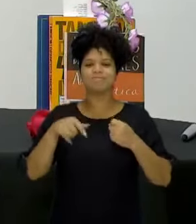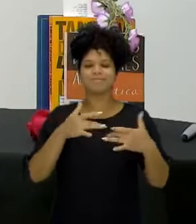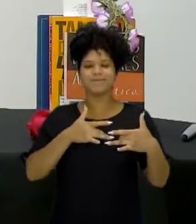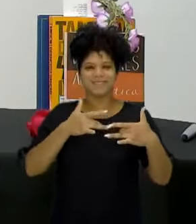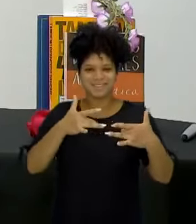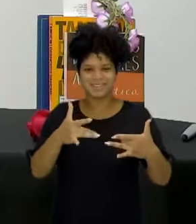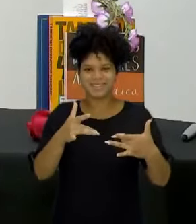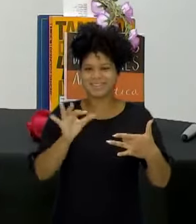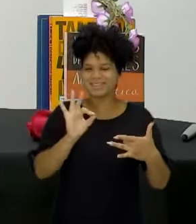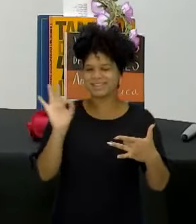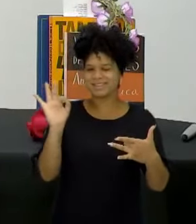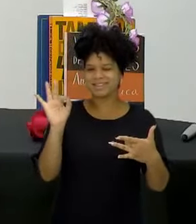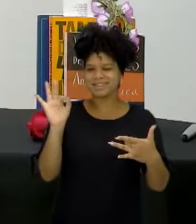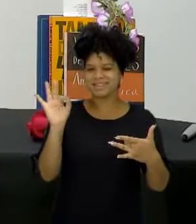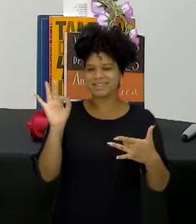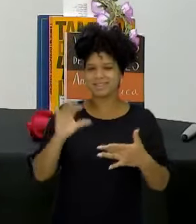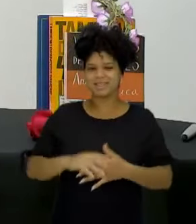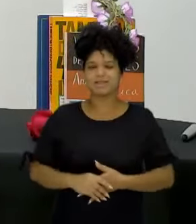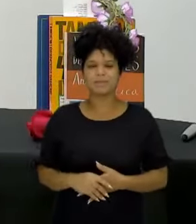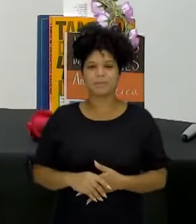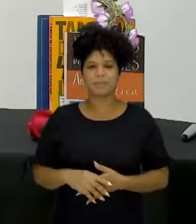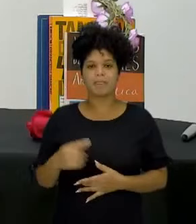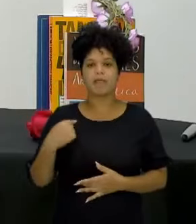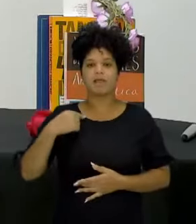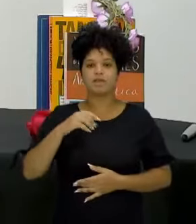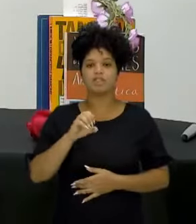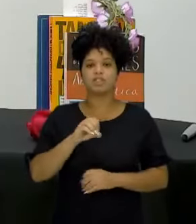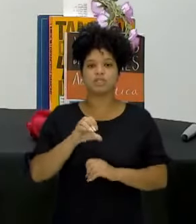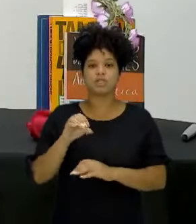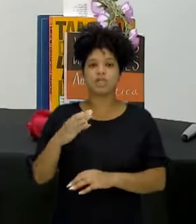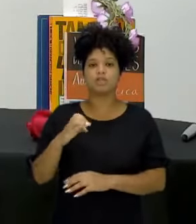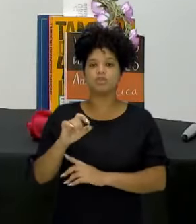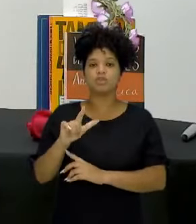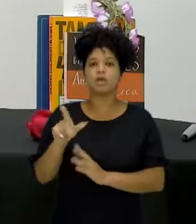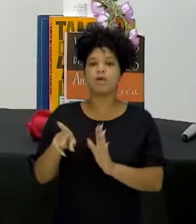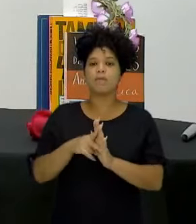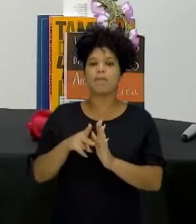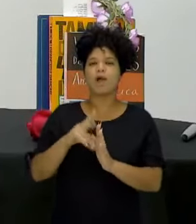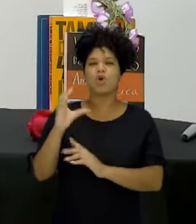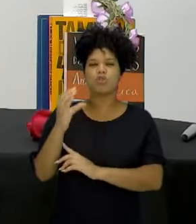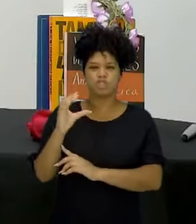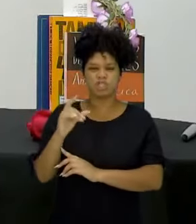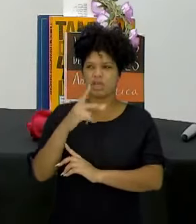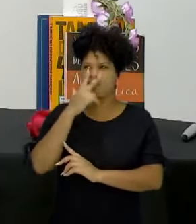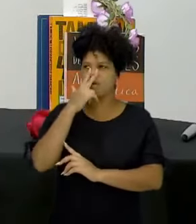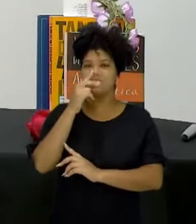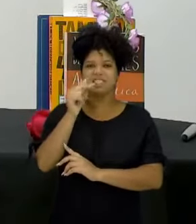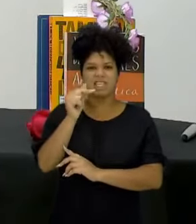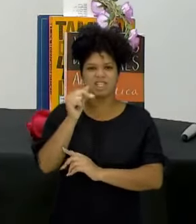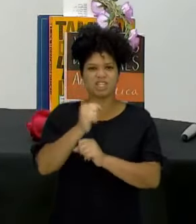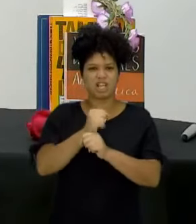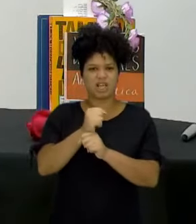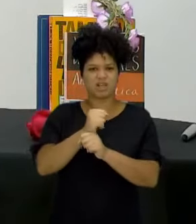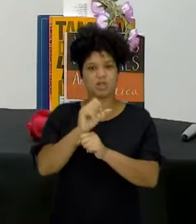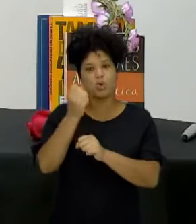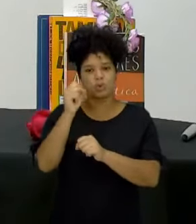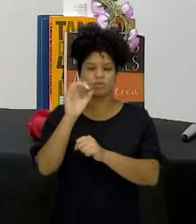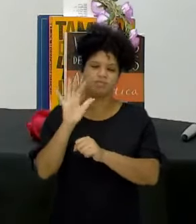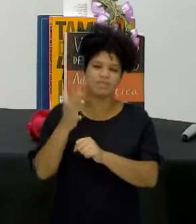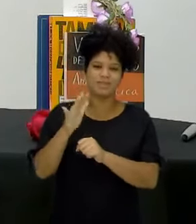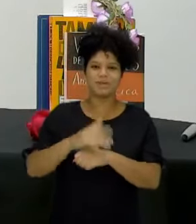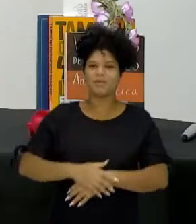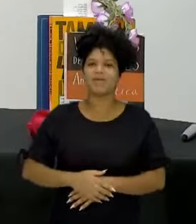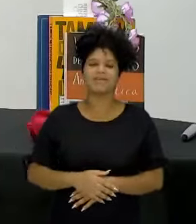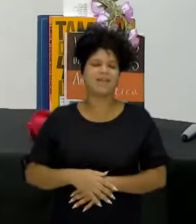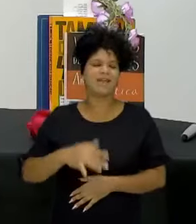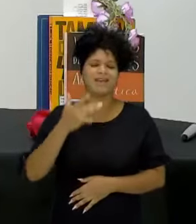ó, chuchuzinho de lá. Eu dei aula no Céu Cotia por acho que uns 7 anos, 8 pelo menos. É